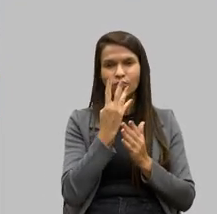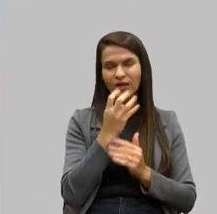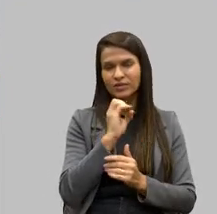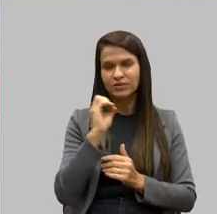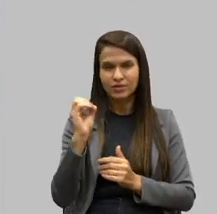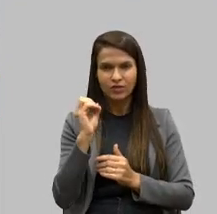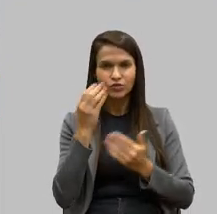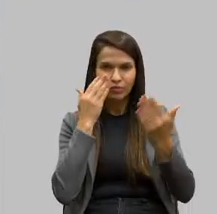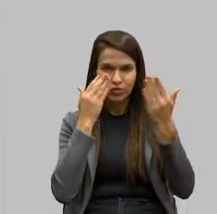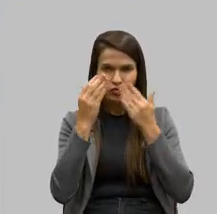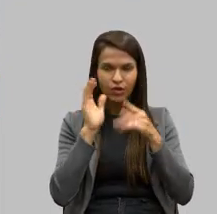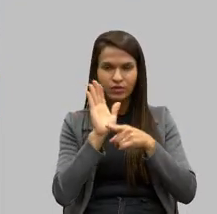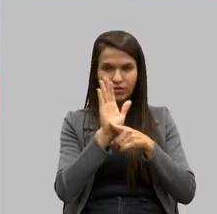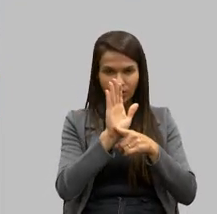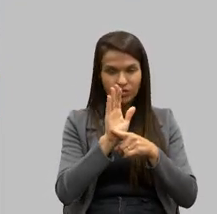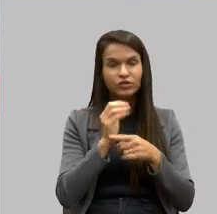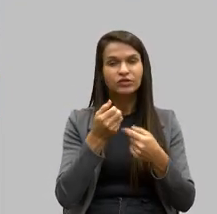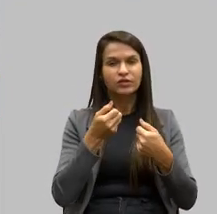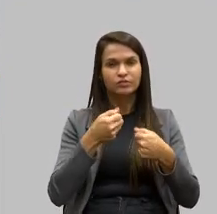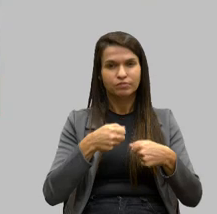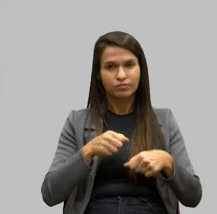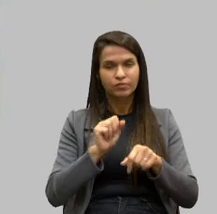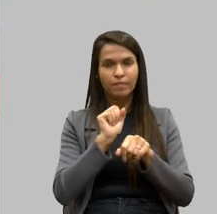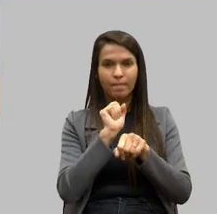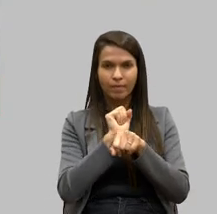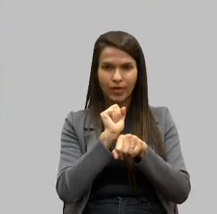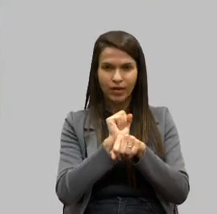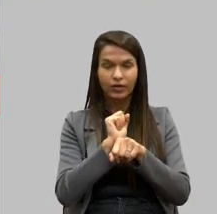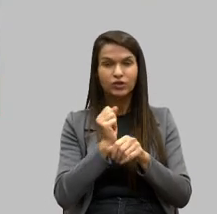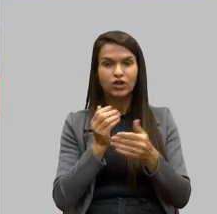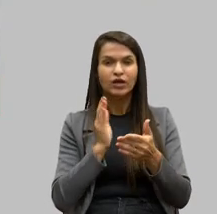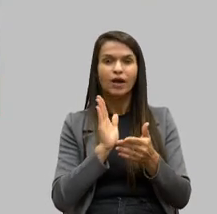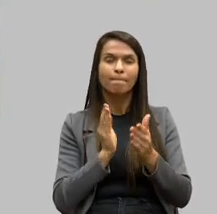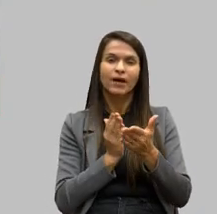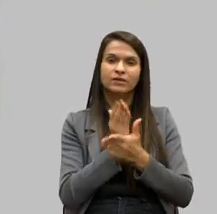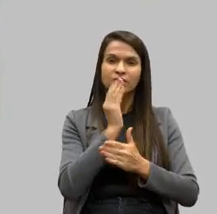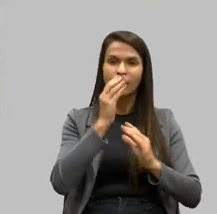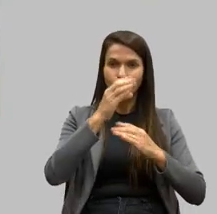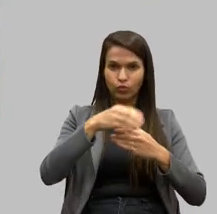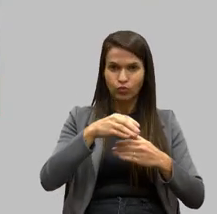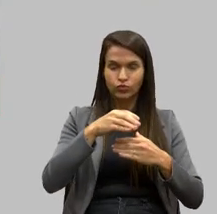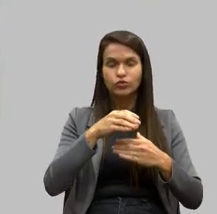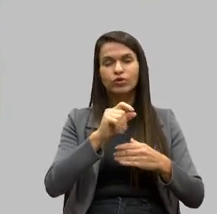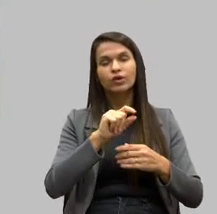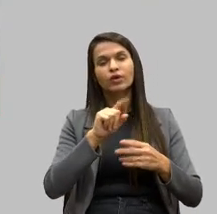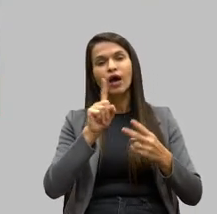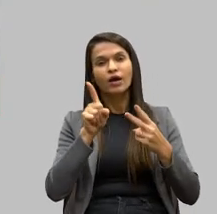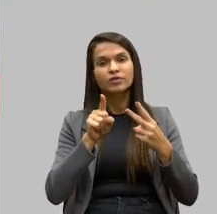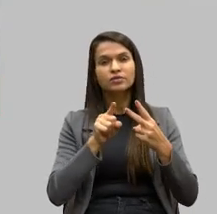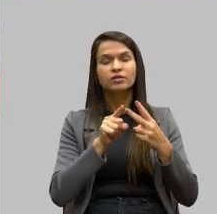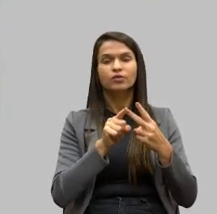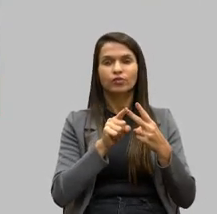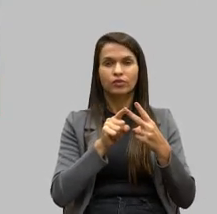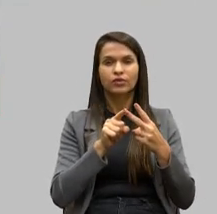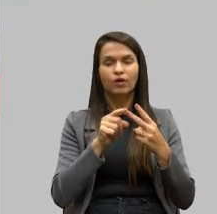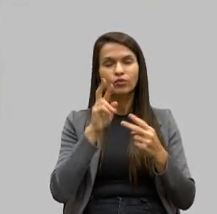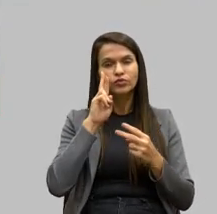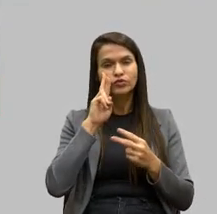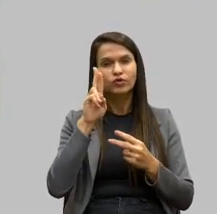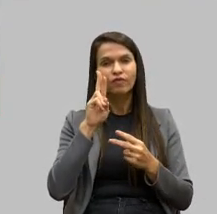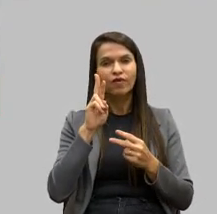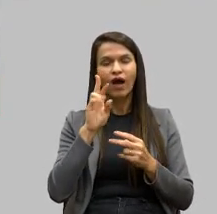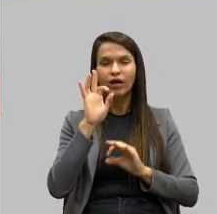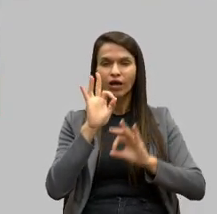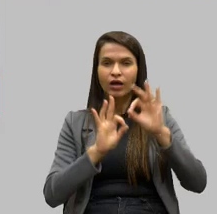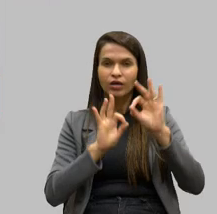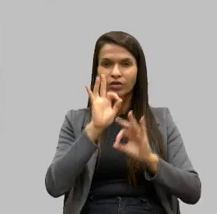assistentes que estão aguardando nomeação, que passaram no concurso. E a segunda é quando o senhor vai atualizar essa